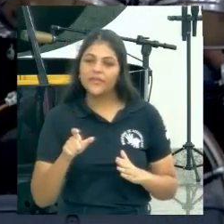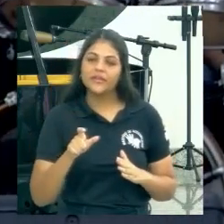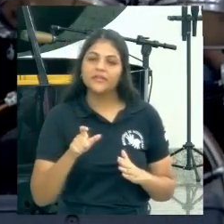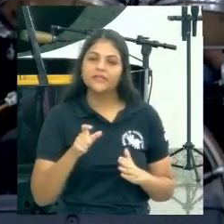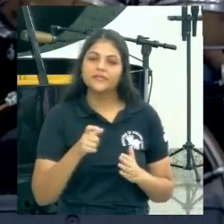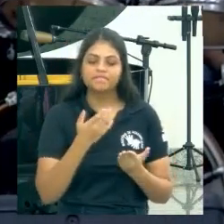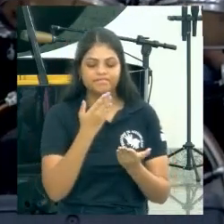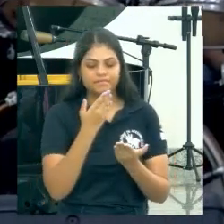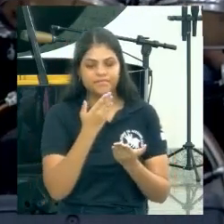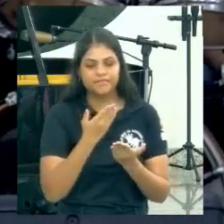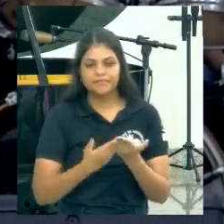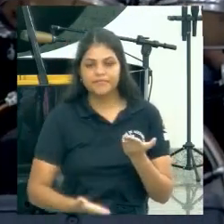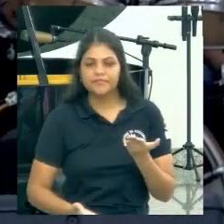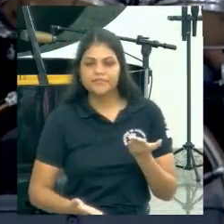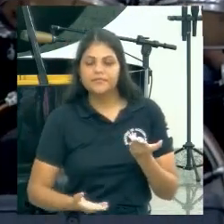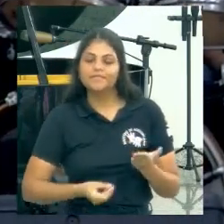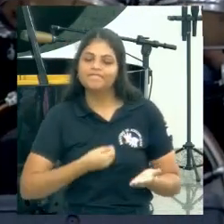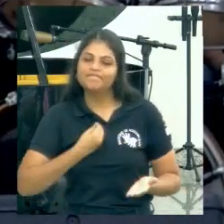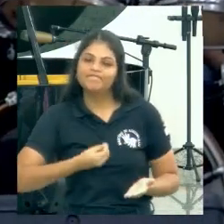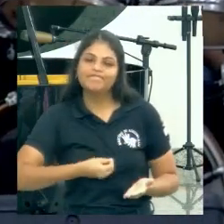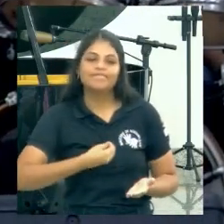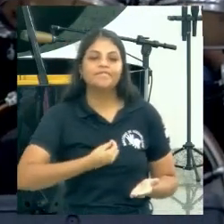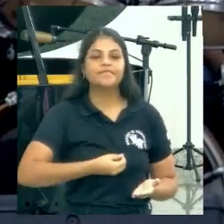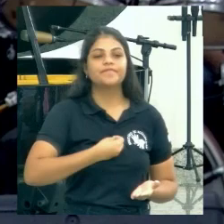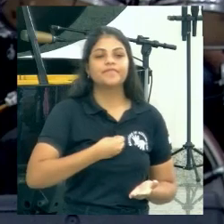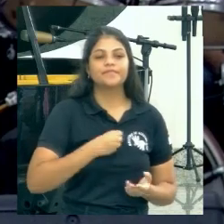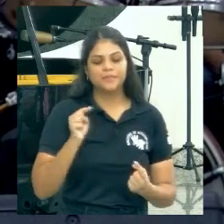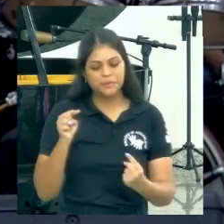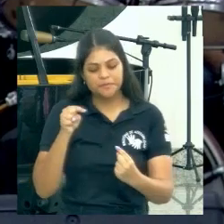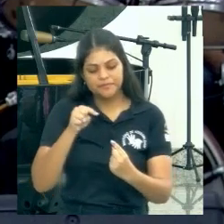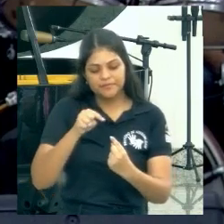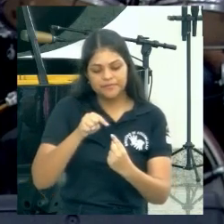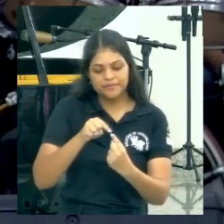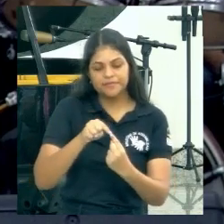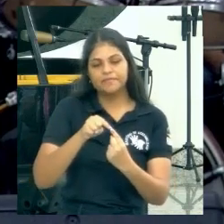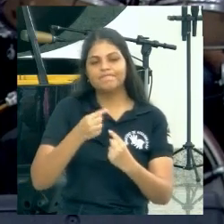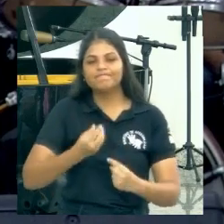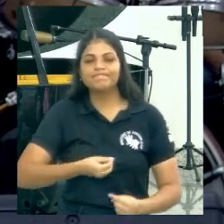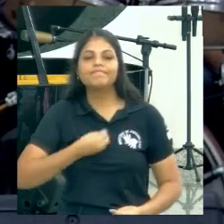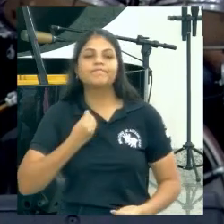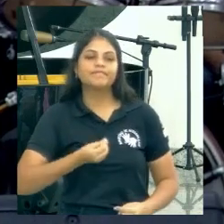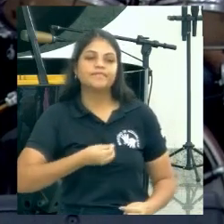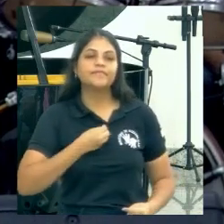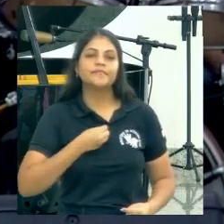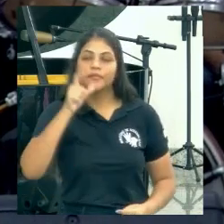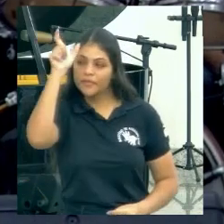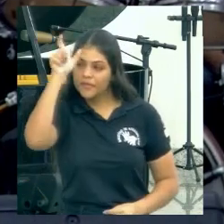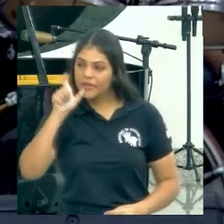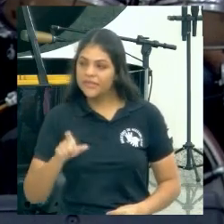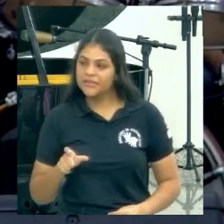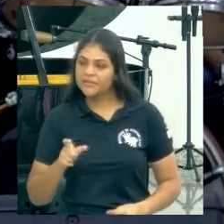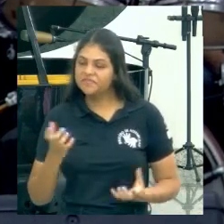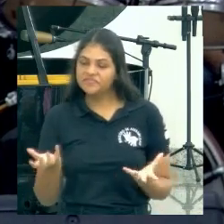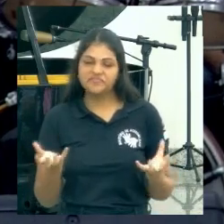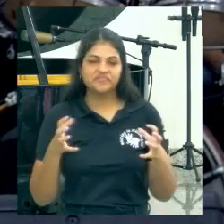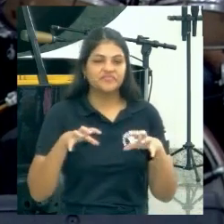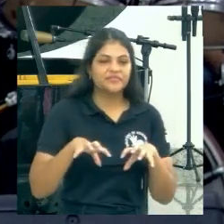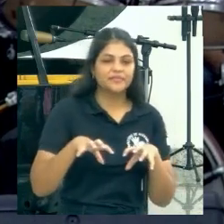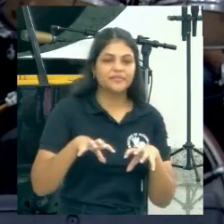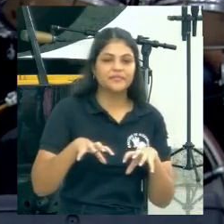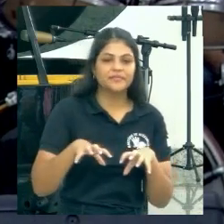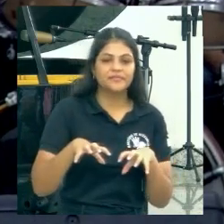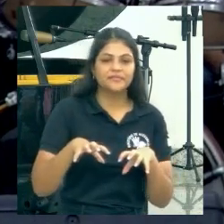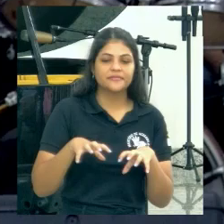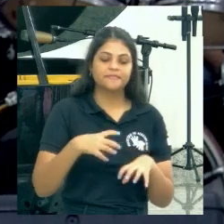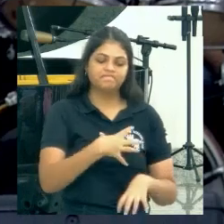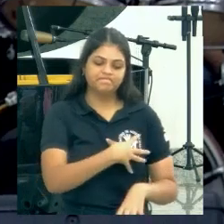saber absolutamente de um propósito para a existência, gente que agora não queria nem mais que os seus filhos se